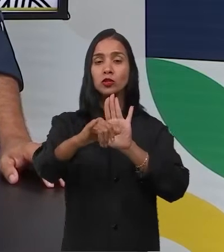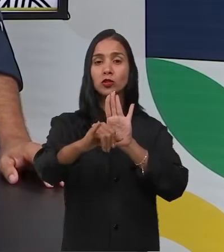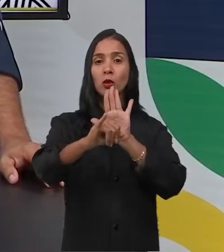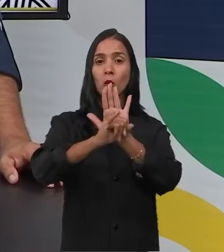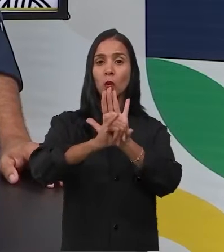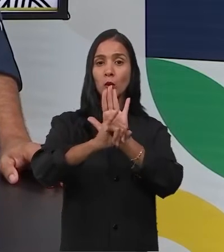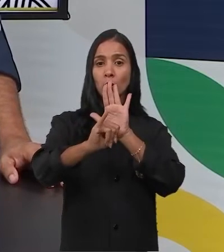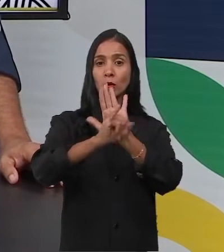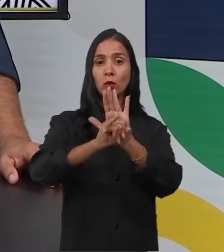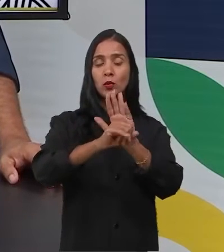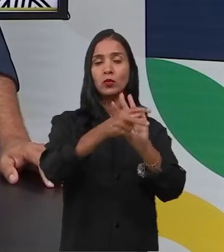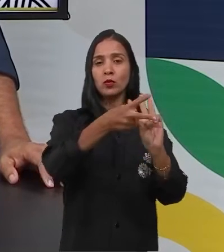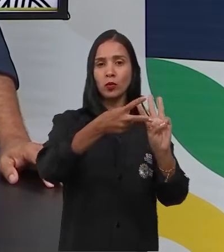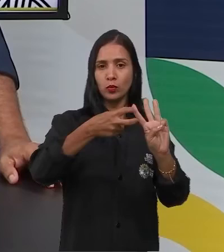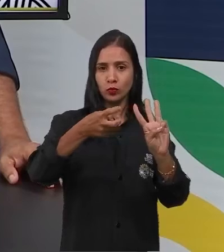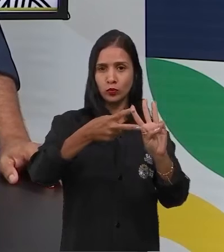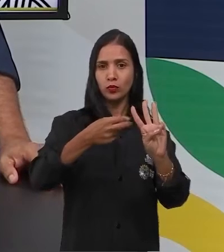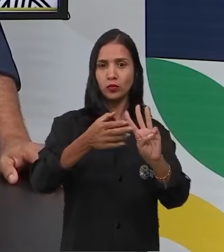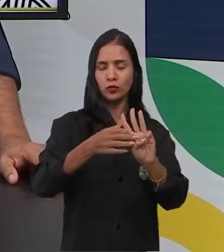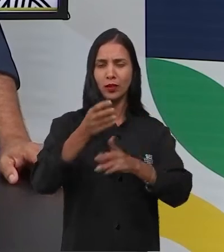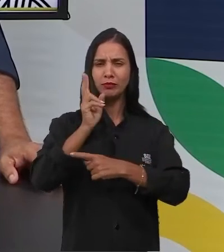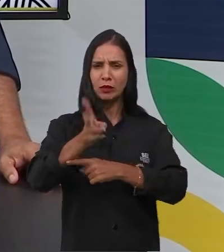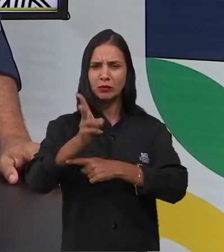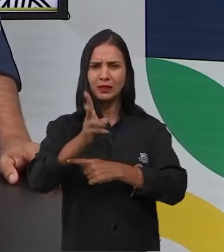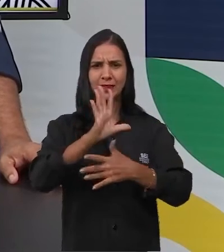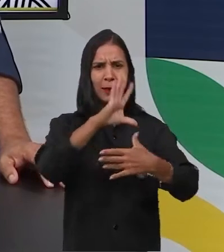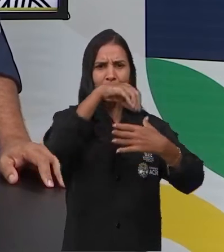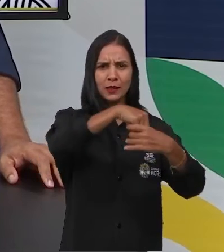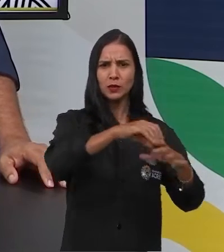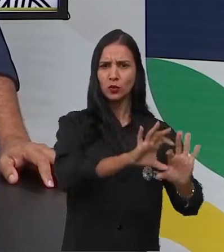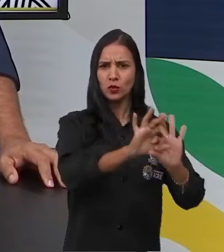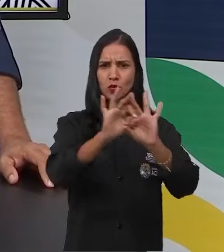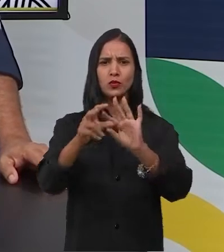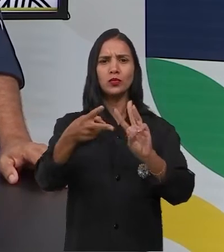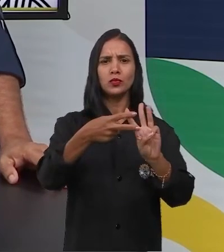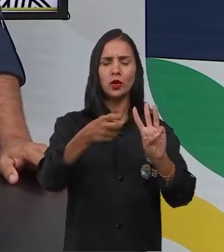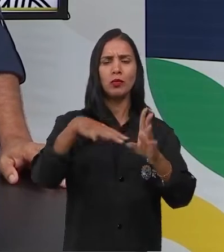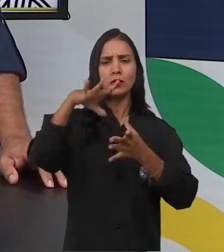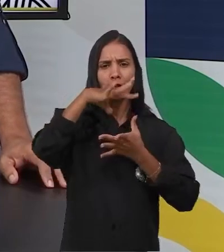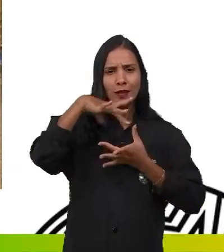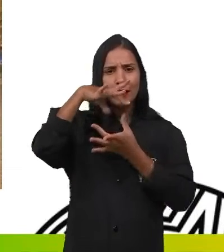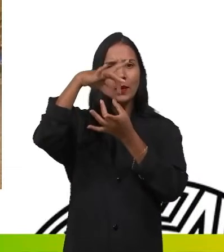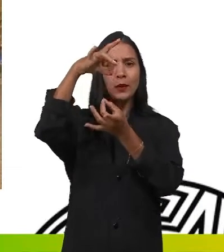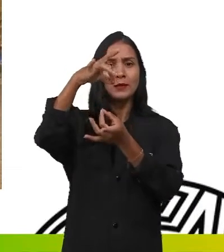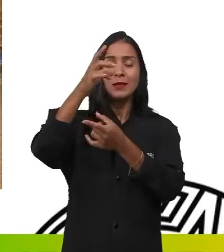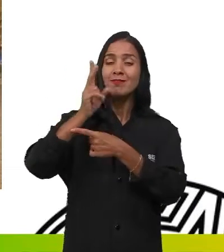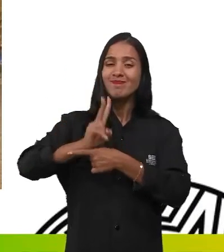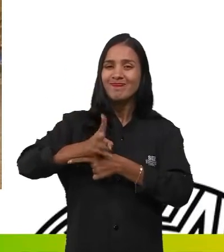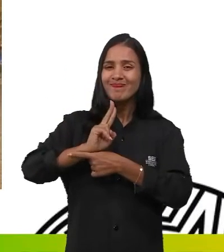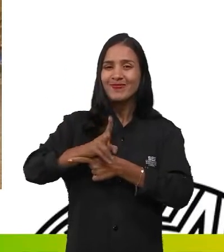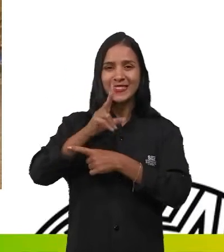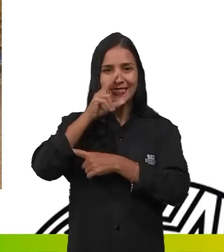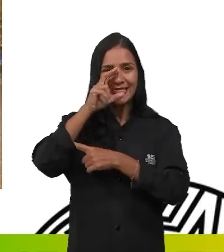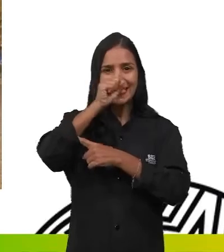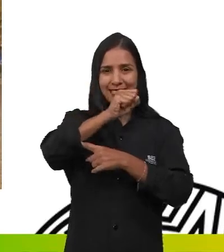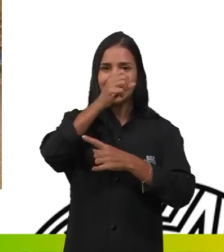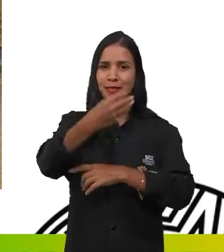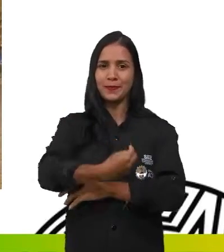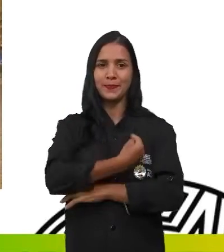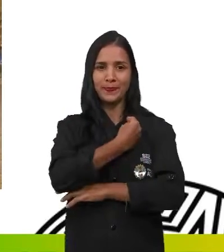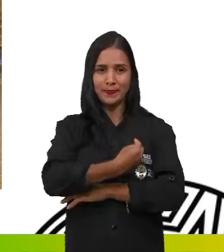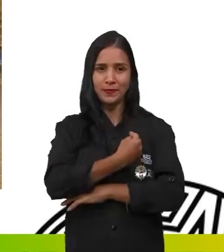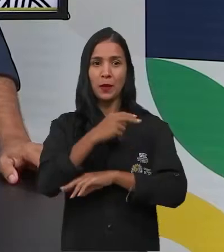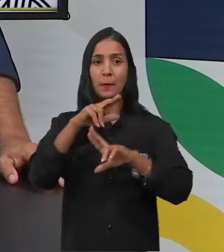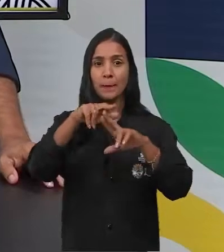que sempre dentro desse contexto indígena, a espiritualidade é algo muito presente e aqui tem um adendo bem grande acerca